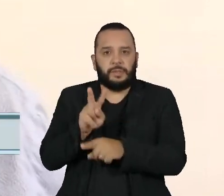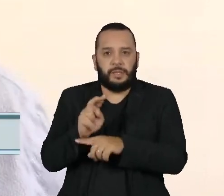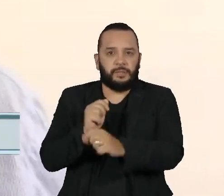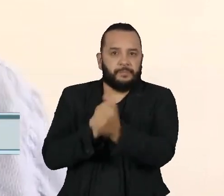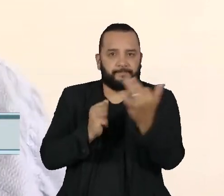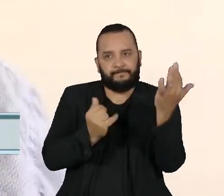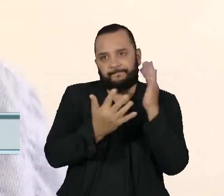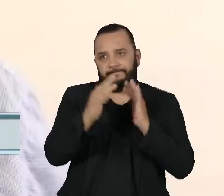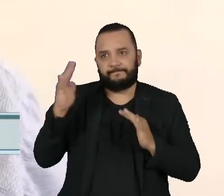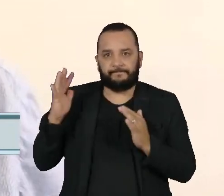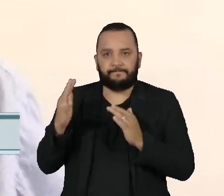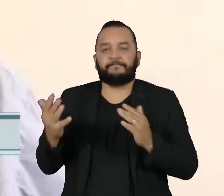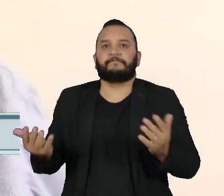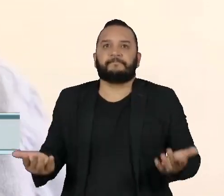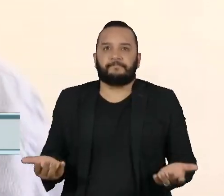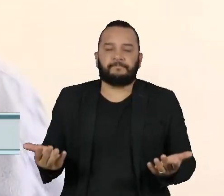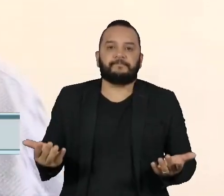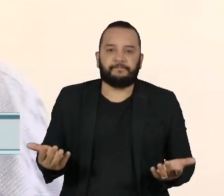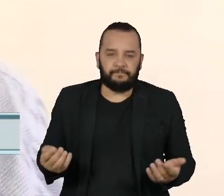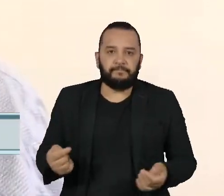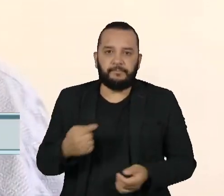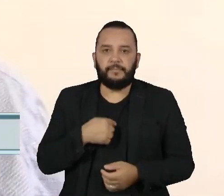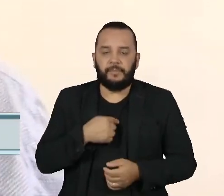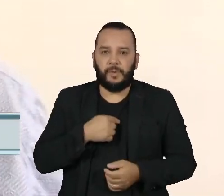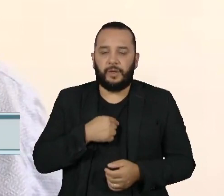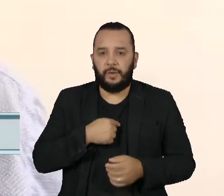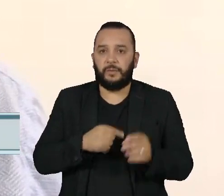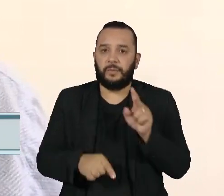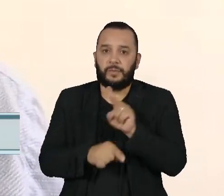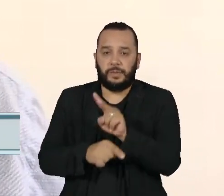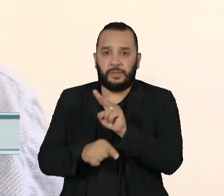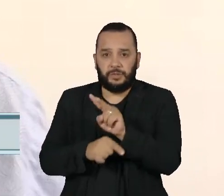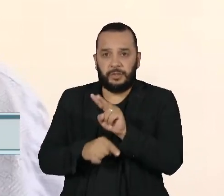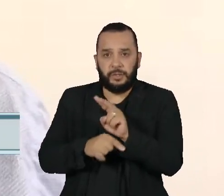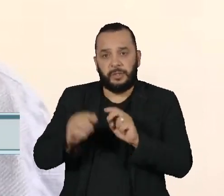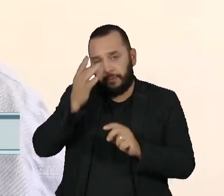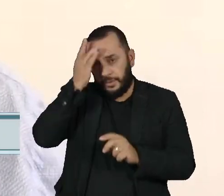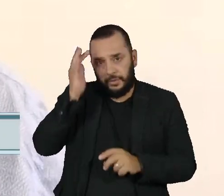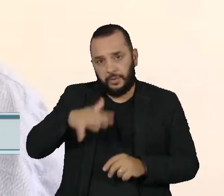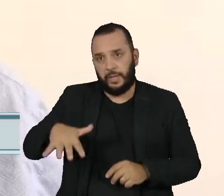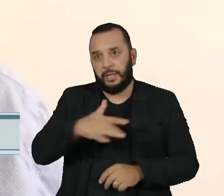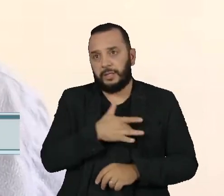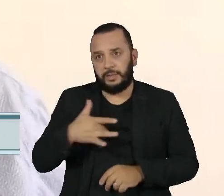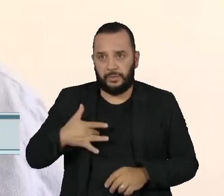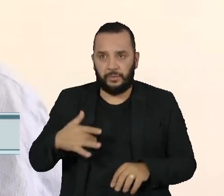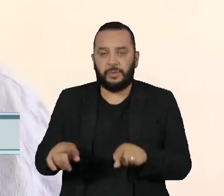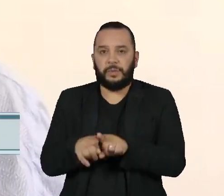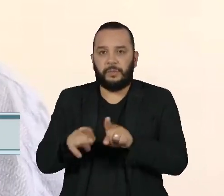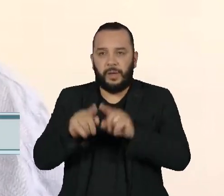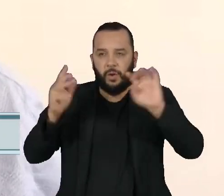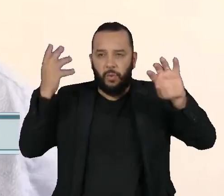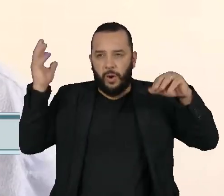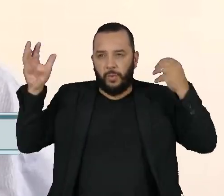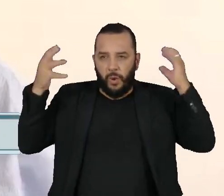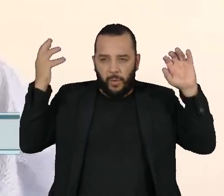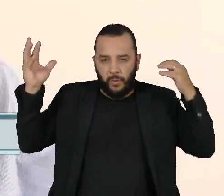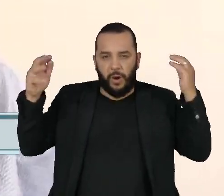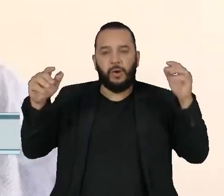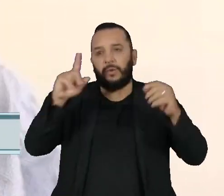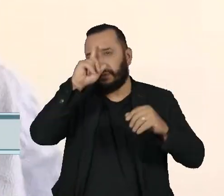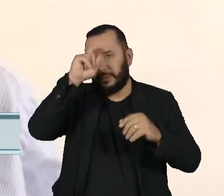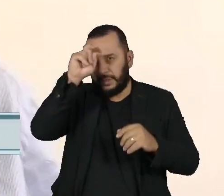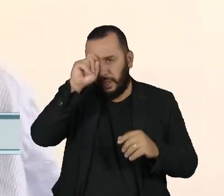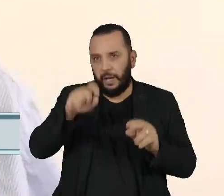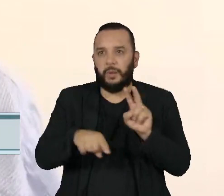ambiente. Então, se eu estou protegendo o pessoal de saúde, estou protegendo ambulâncias, hospitais.